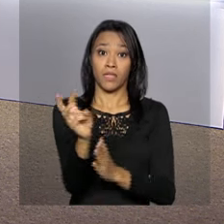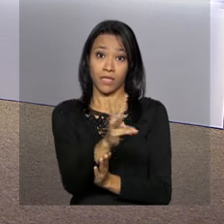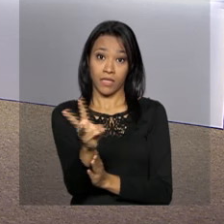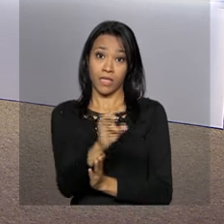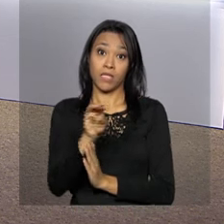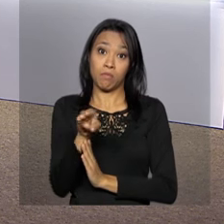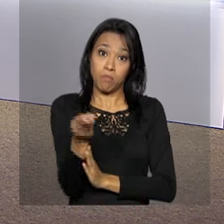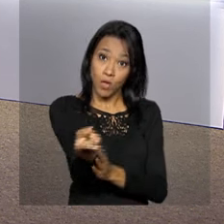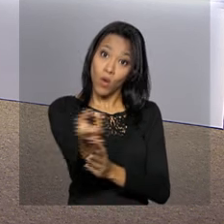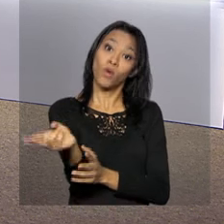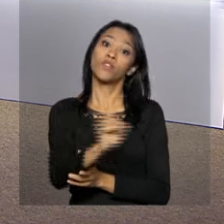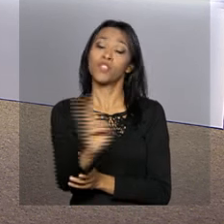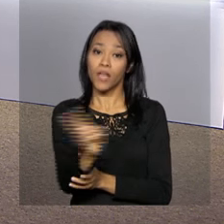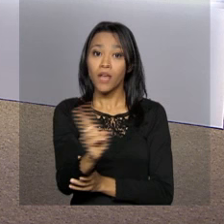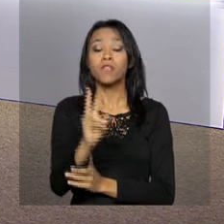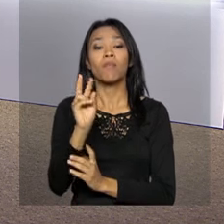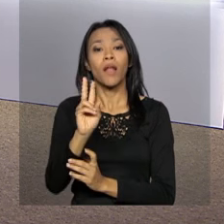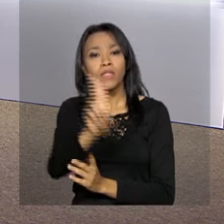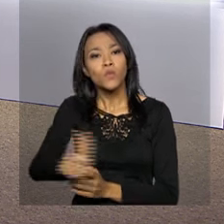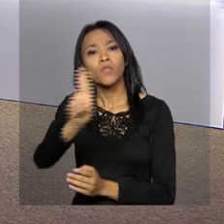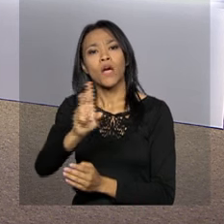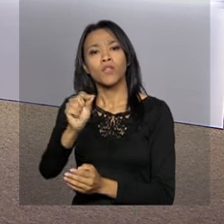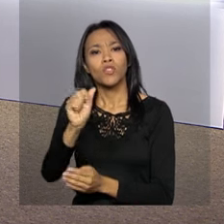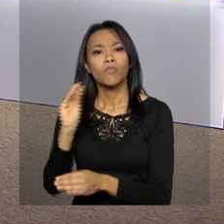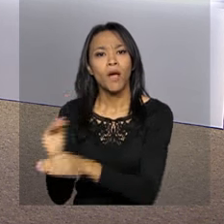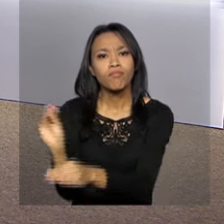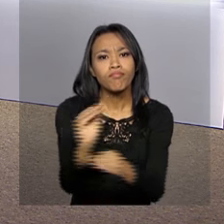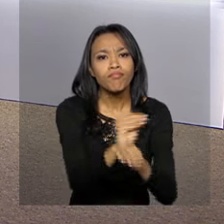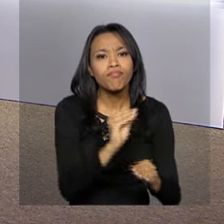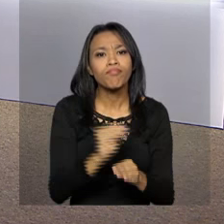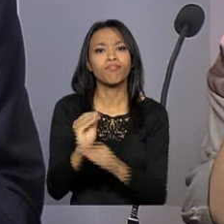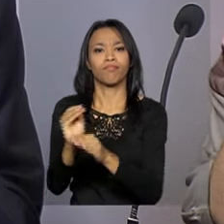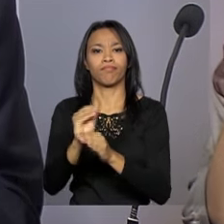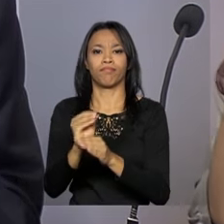projetos ligados à conservação ambiental e recuperação da área.